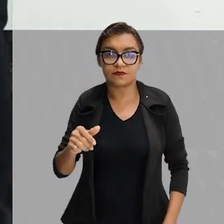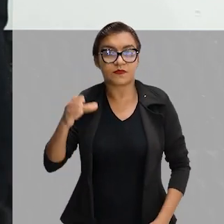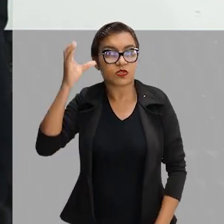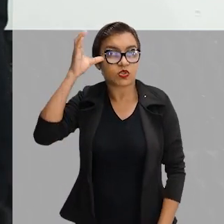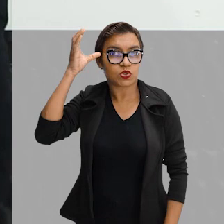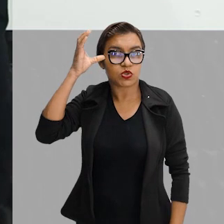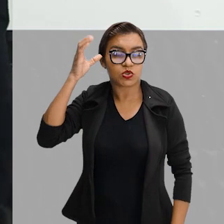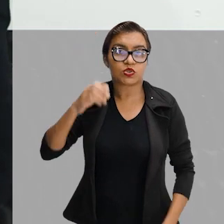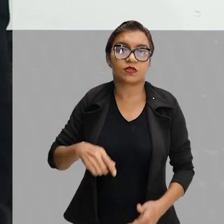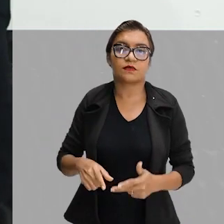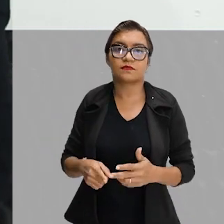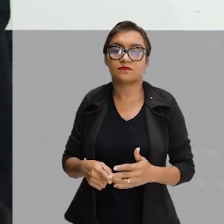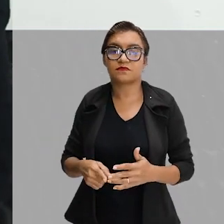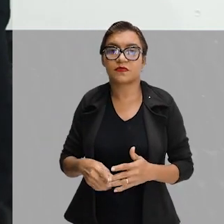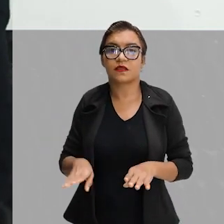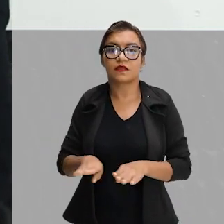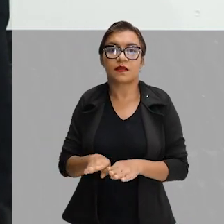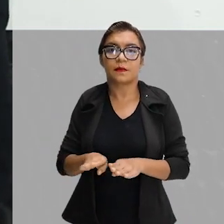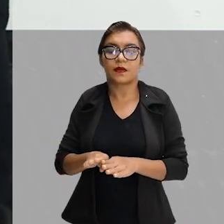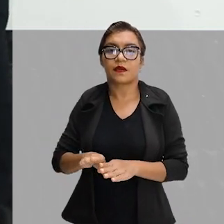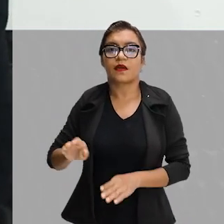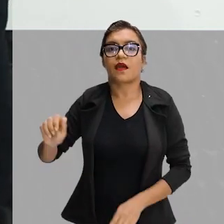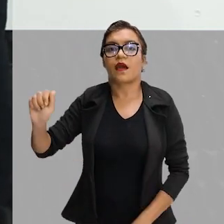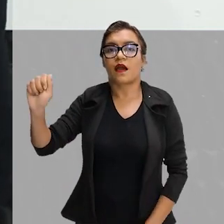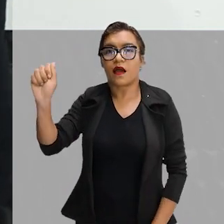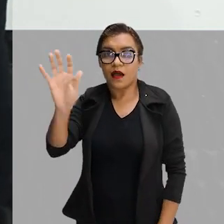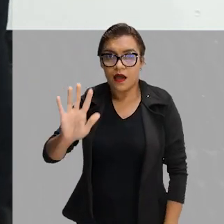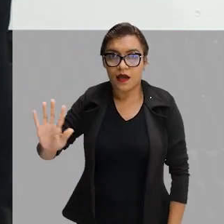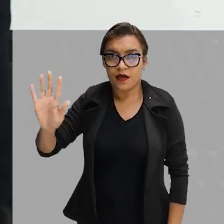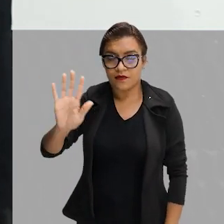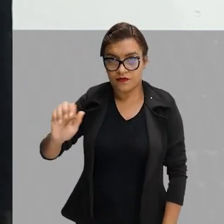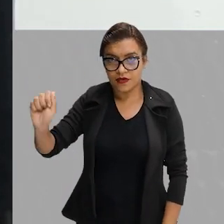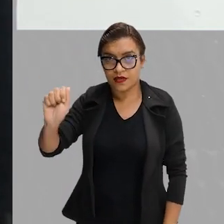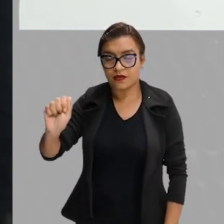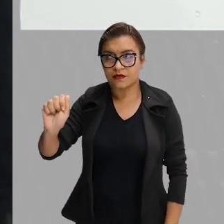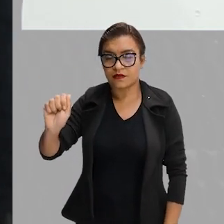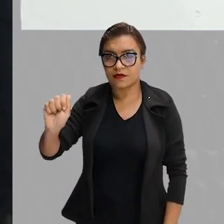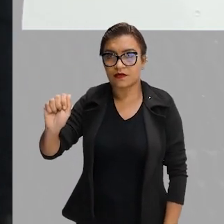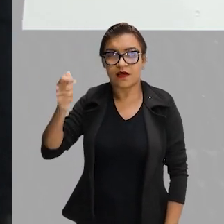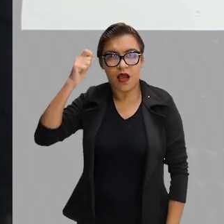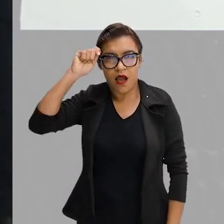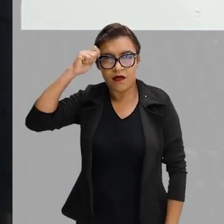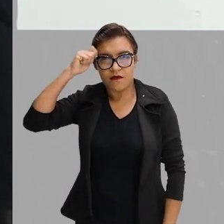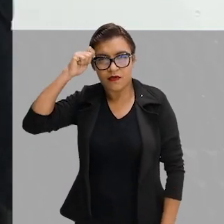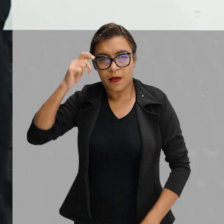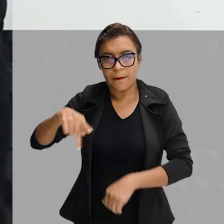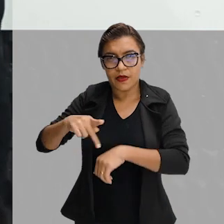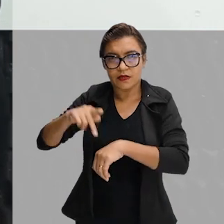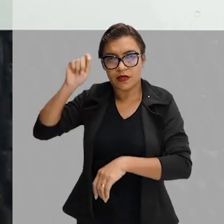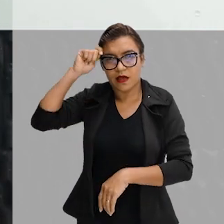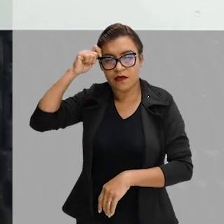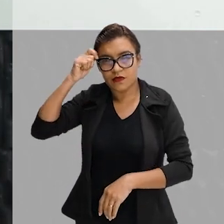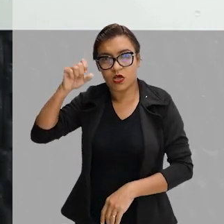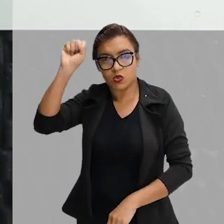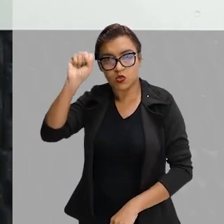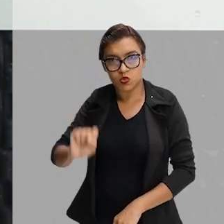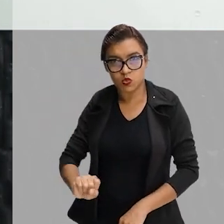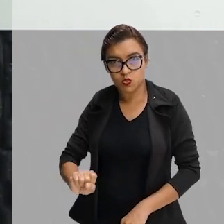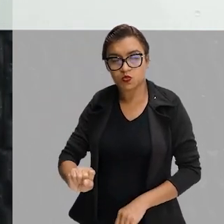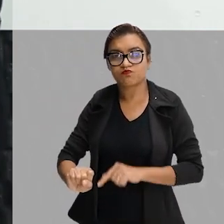China e África do Sul. Isso mesmo, a África do Sul, que foi a última a